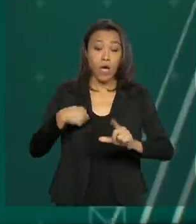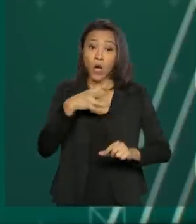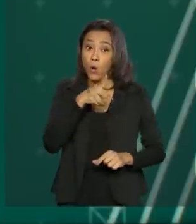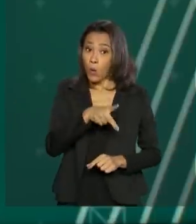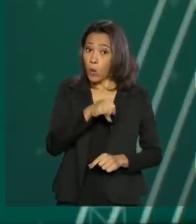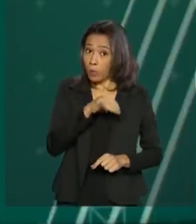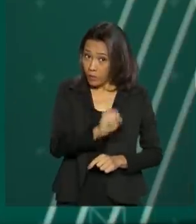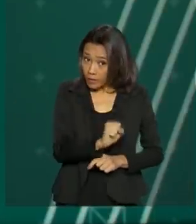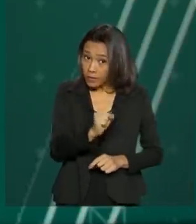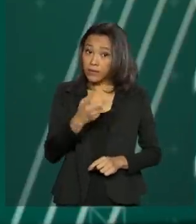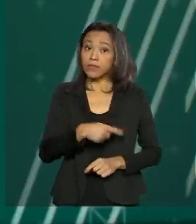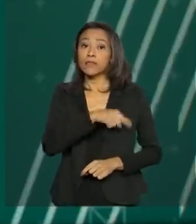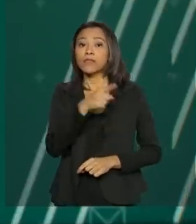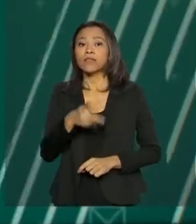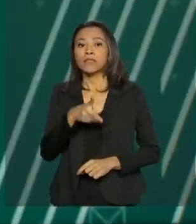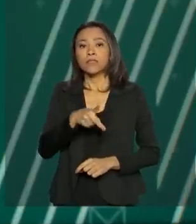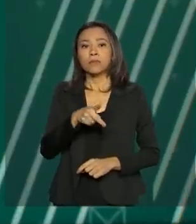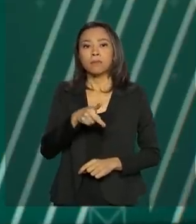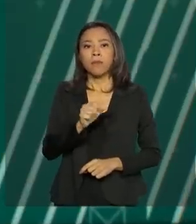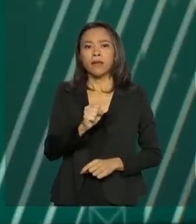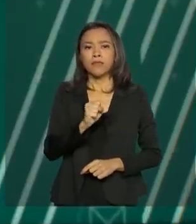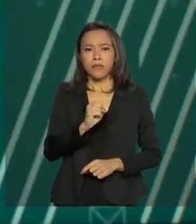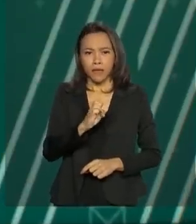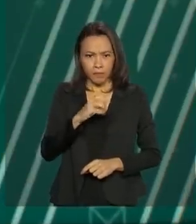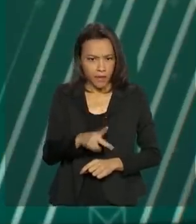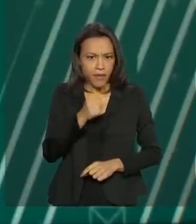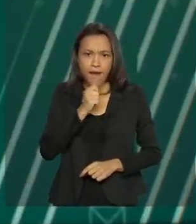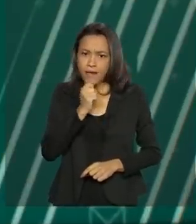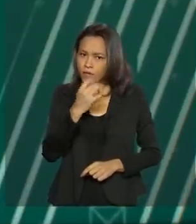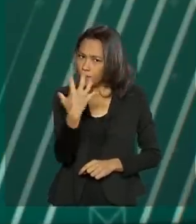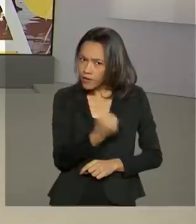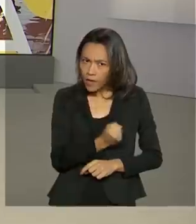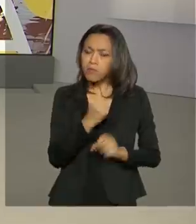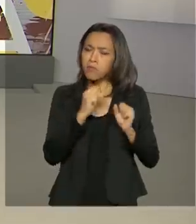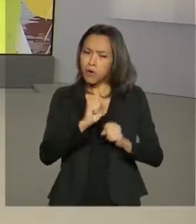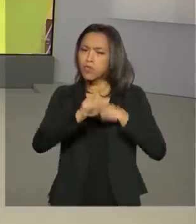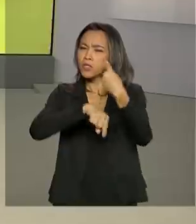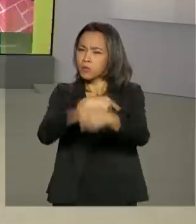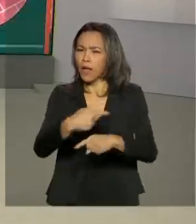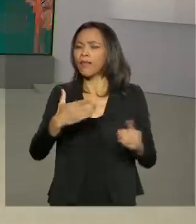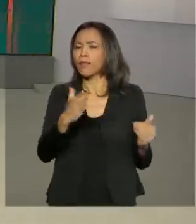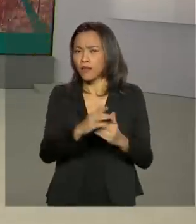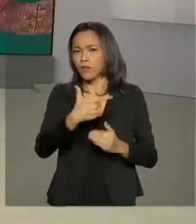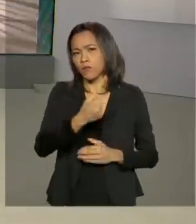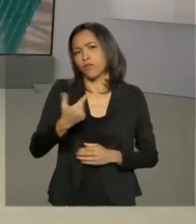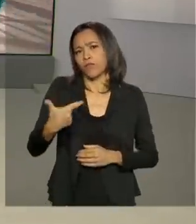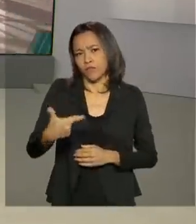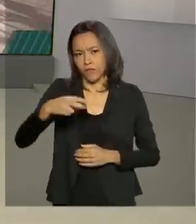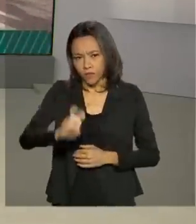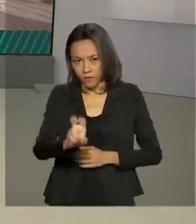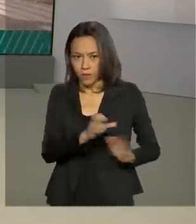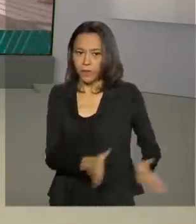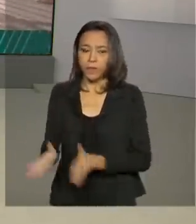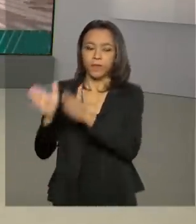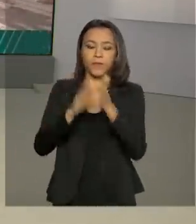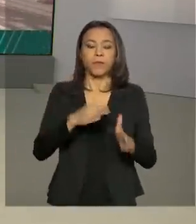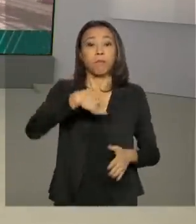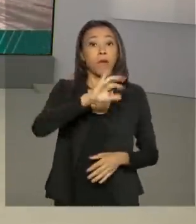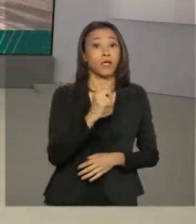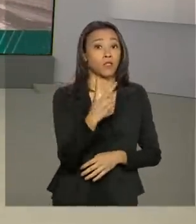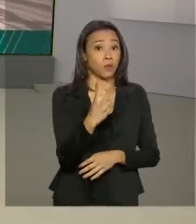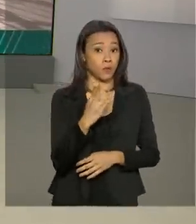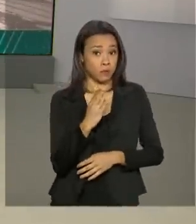ainda não foi sacado ainda pode ser resgatado até 2025 e mais dois bilhões e